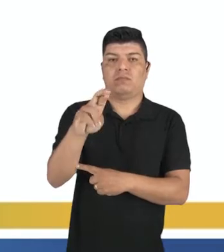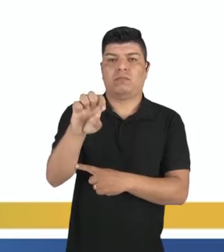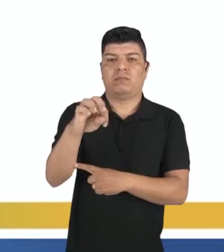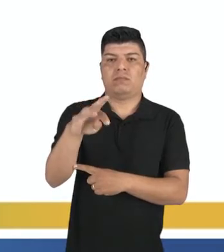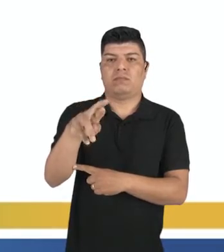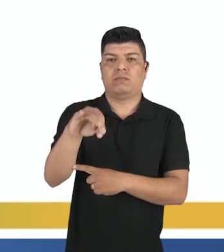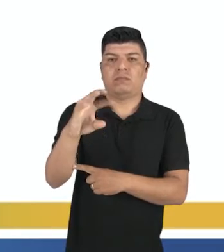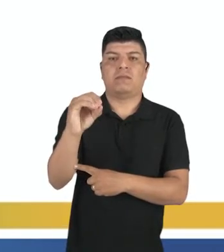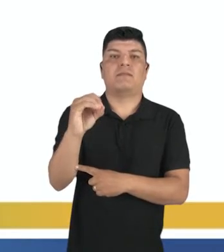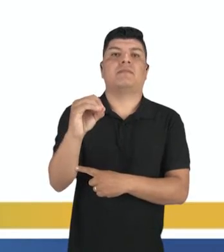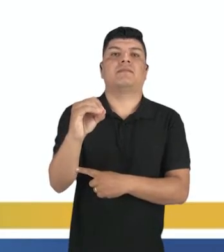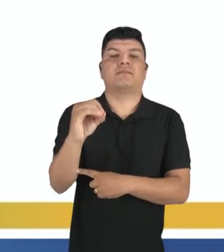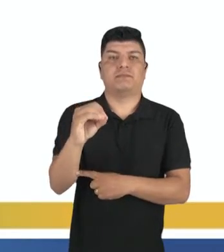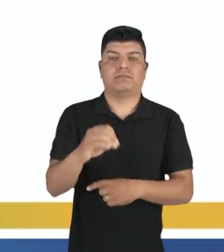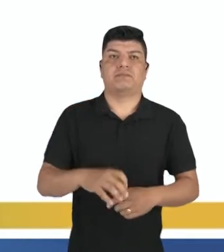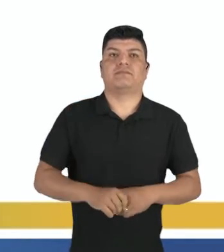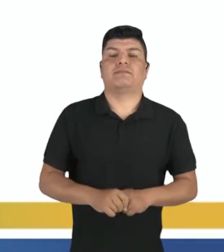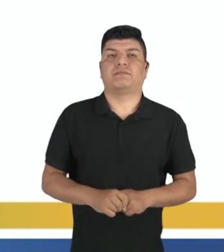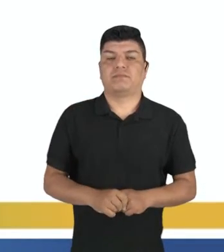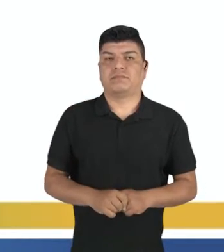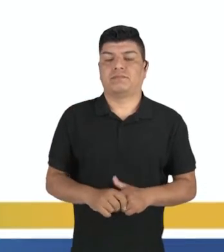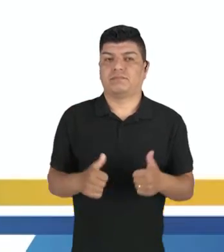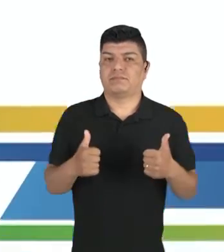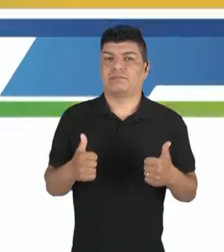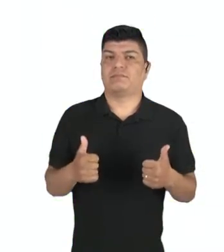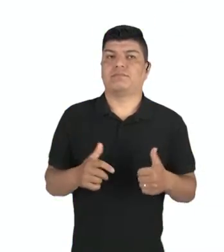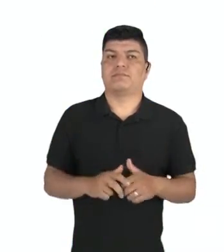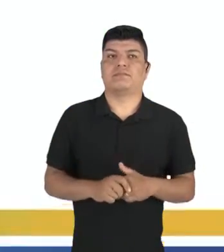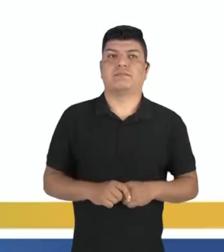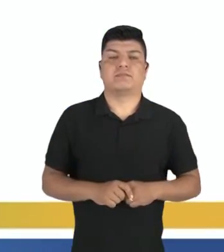do pretérito, ok?